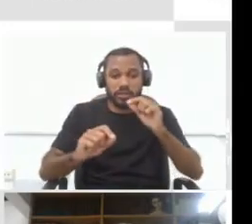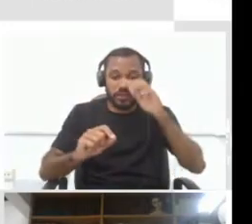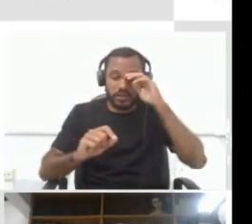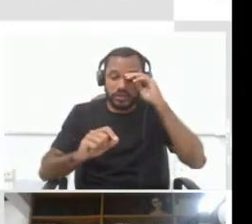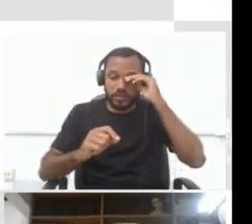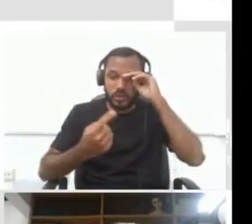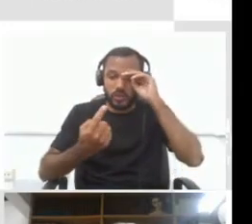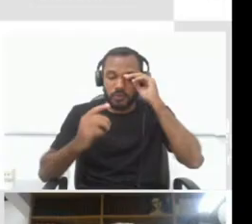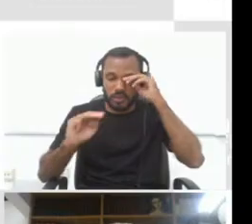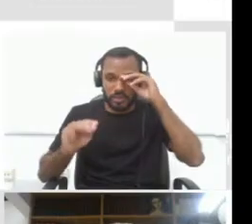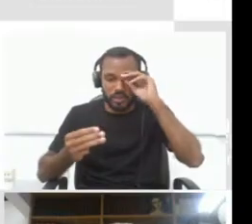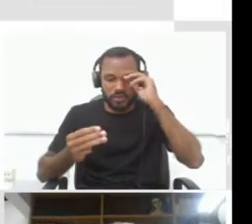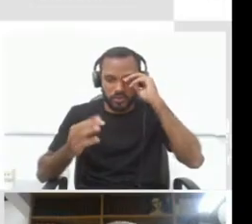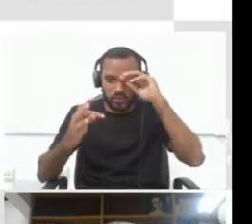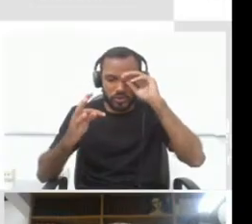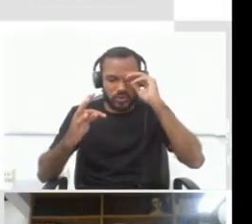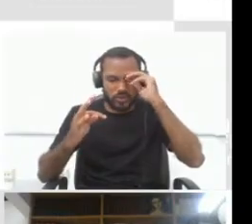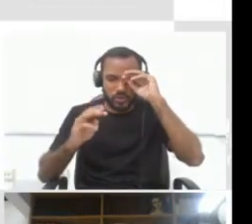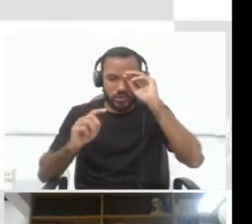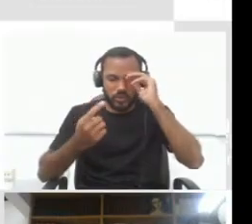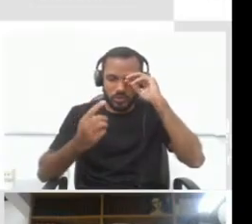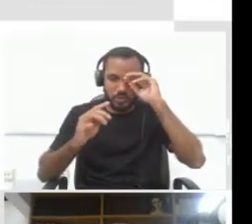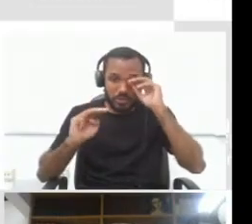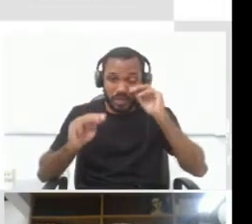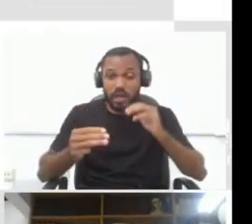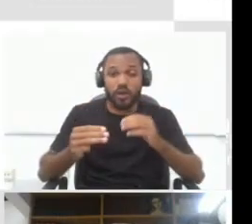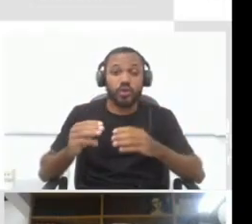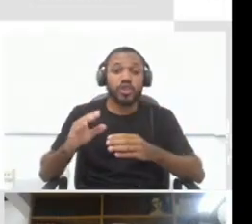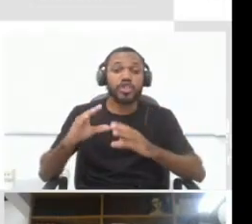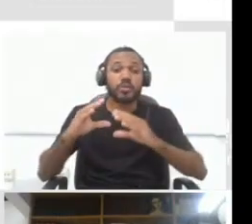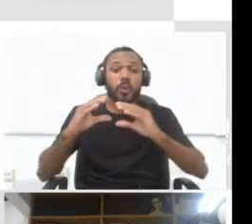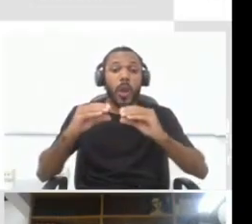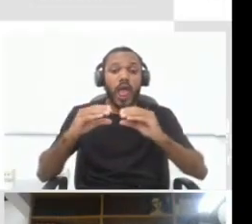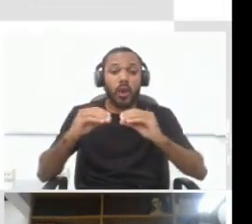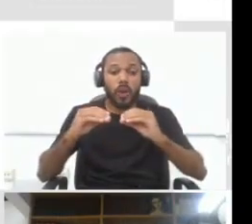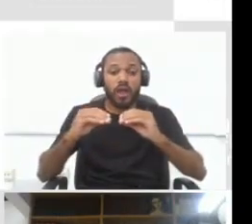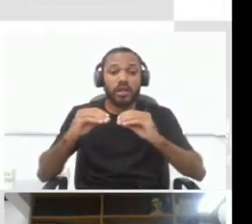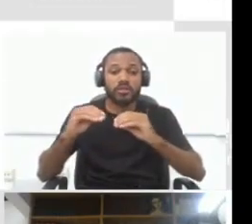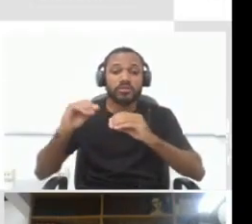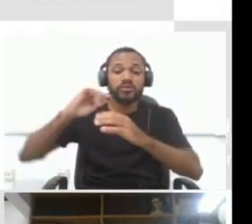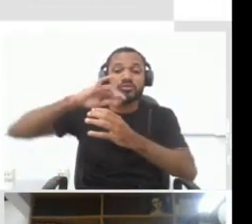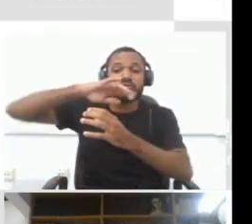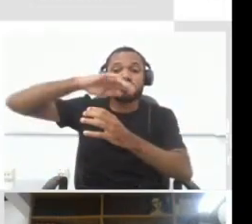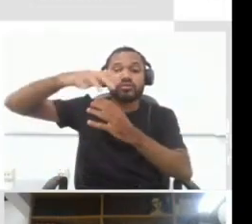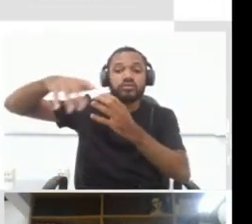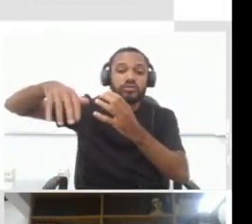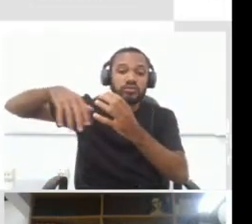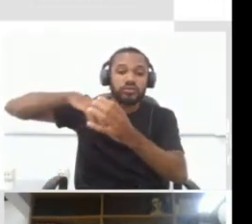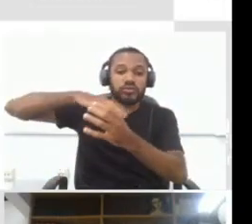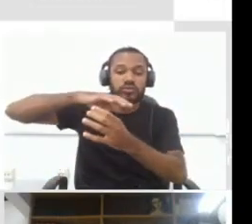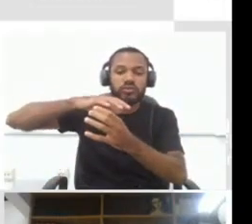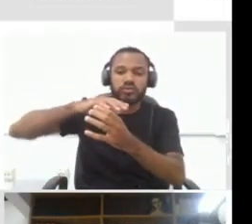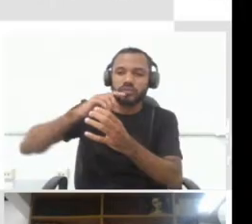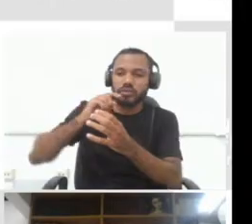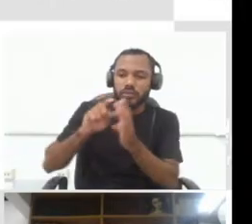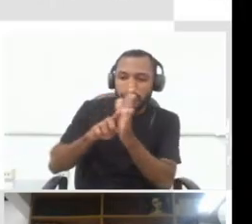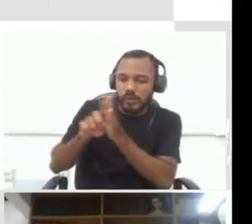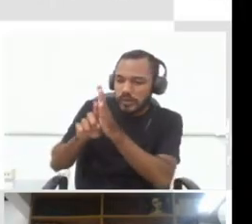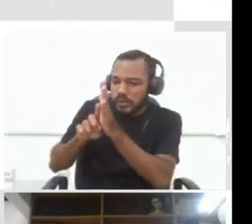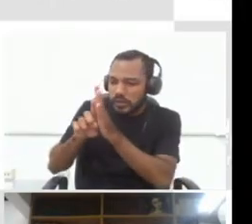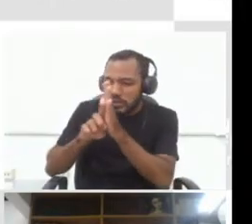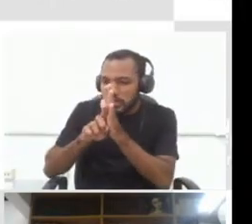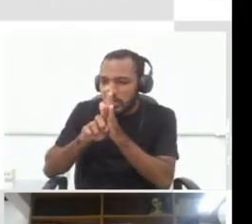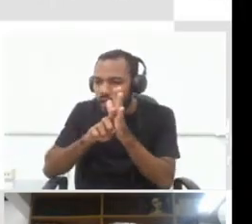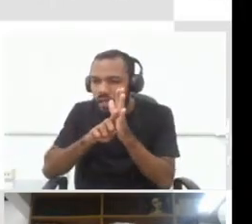de toneladas, 1 milhão de moléculas na atmosfera e vejam quantas partes nesse 1 milhão eram de